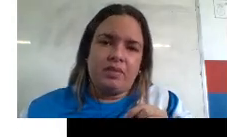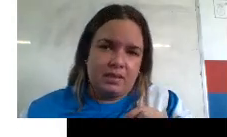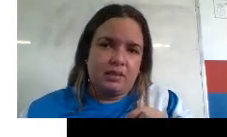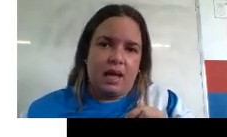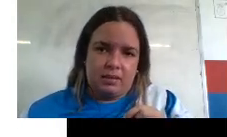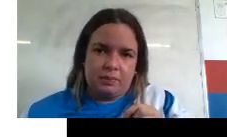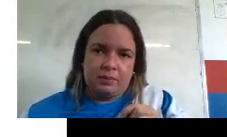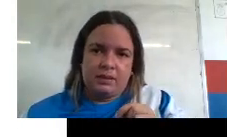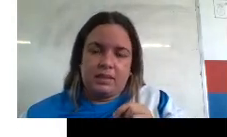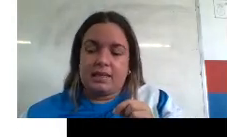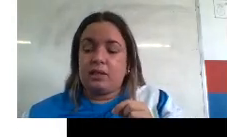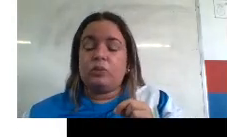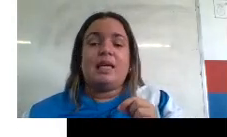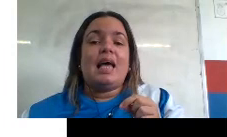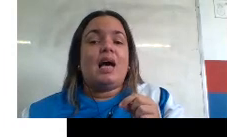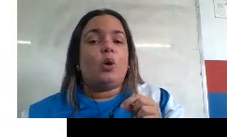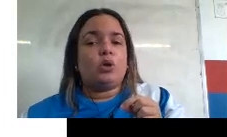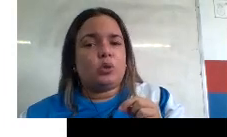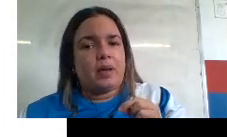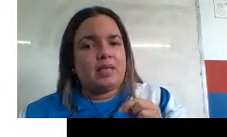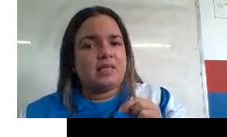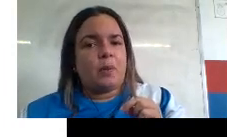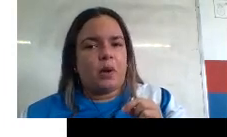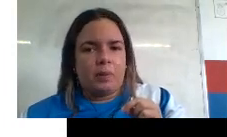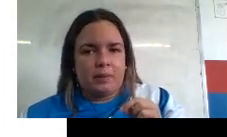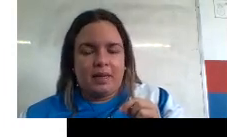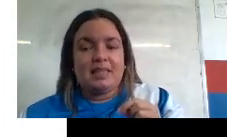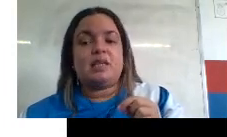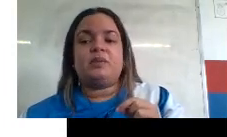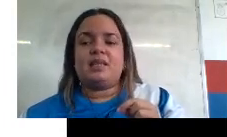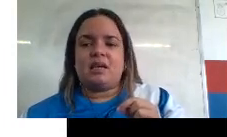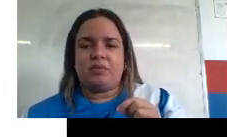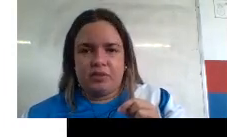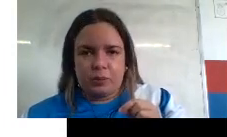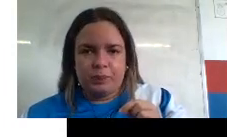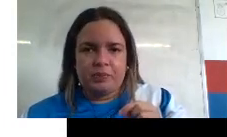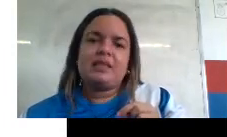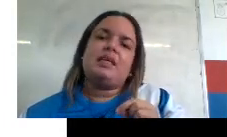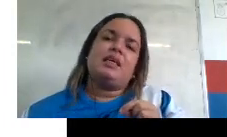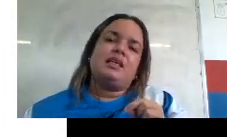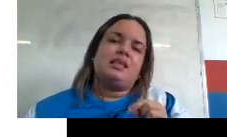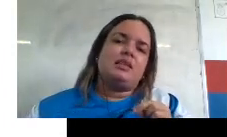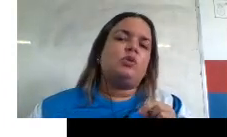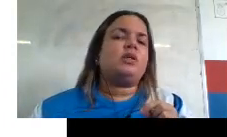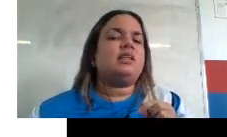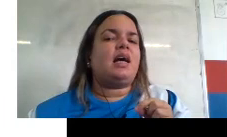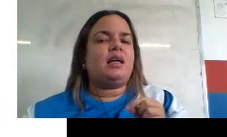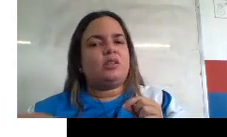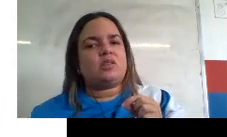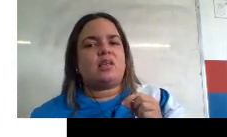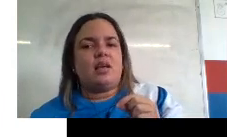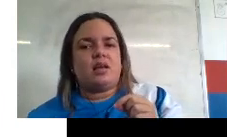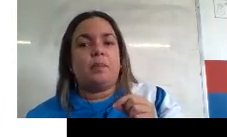Direito à privacidade, certo? Outro, isso é um problema, isso é um desafio